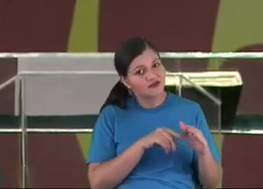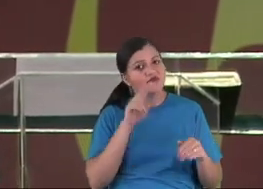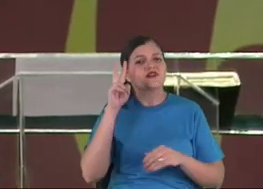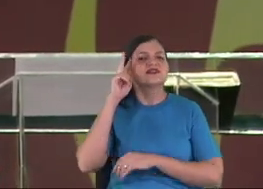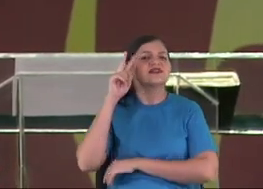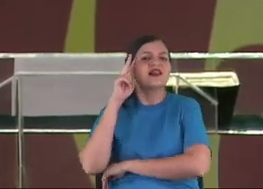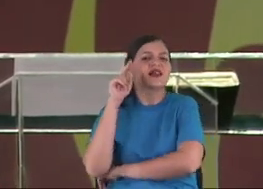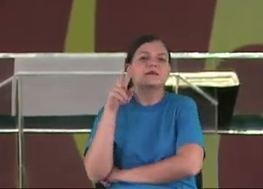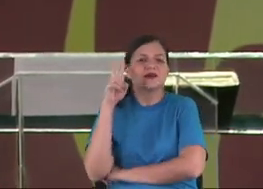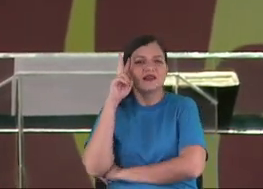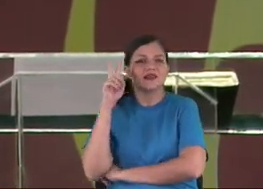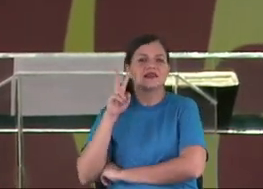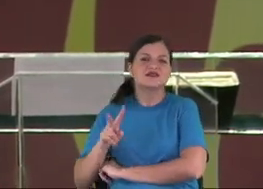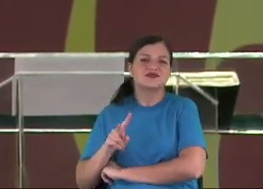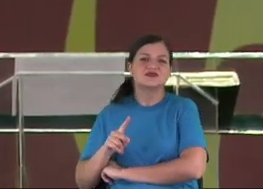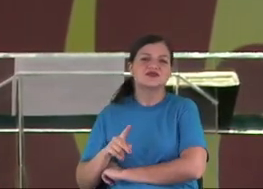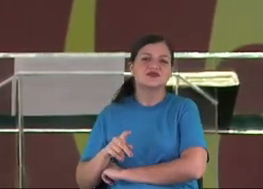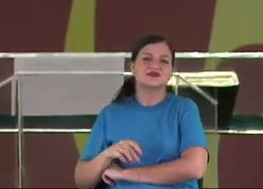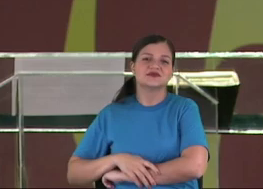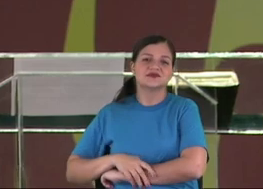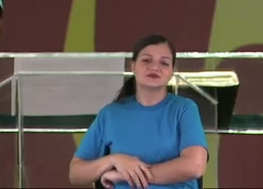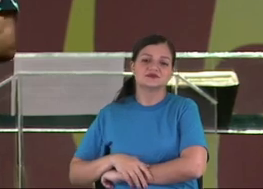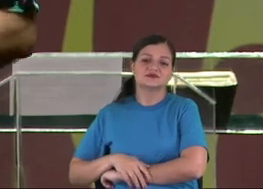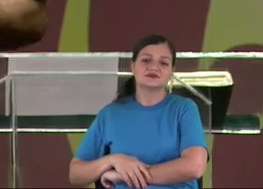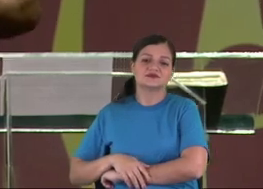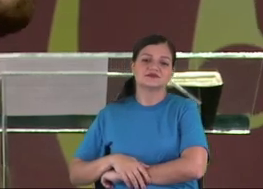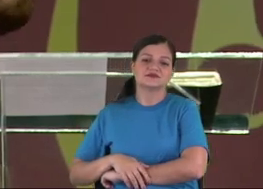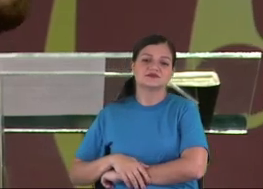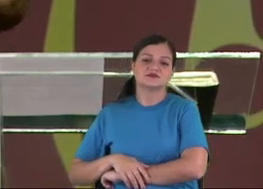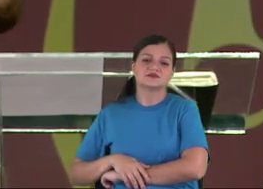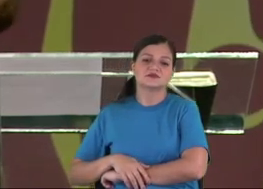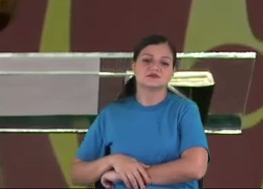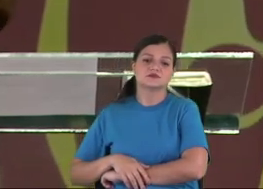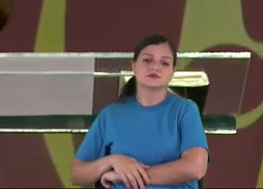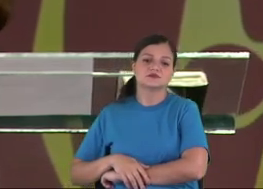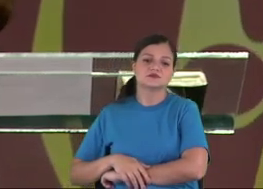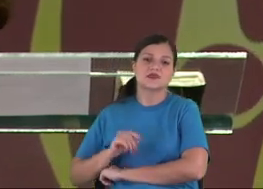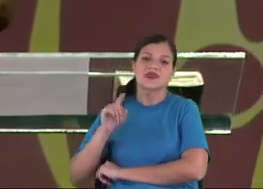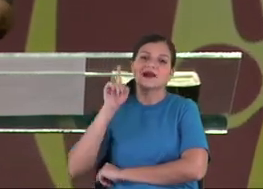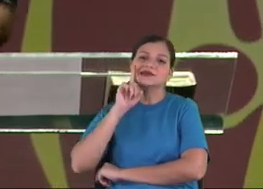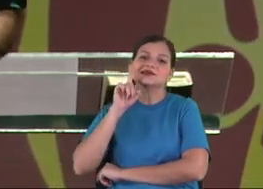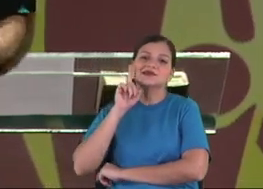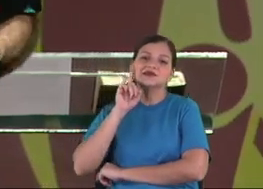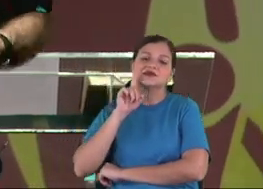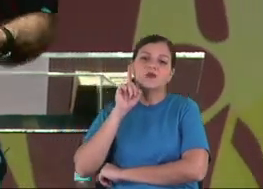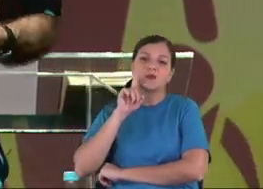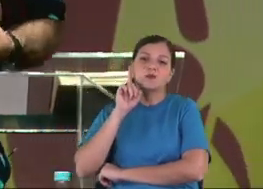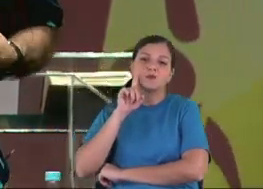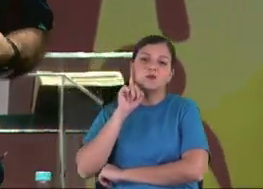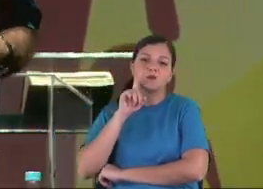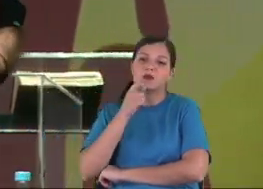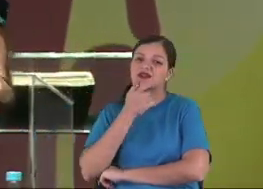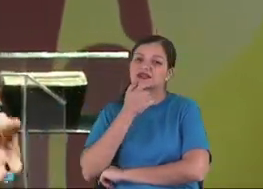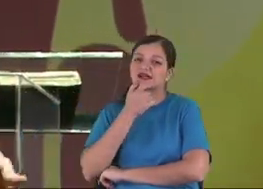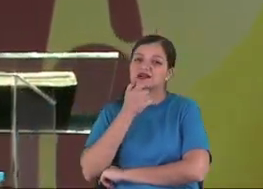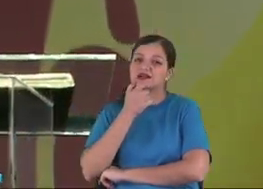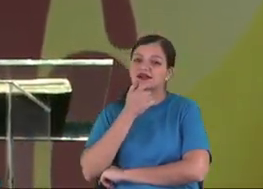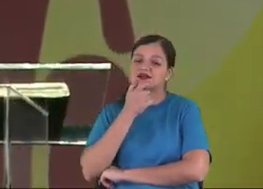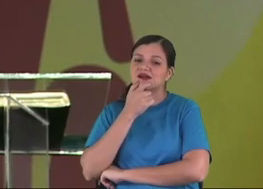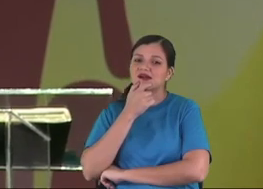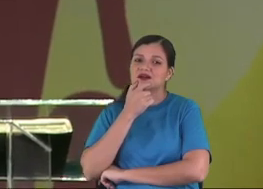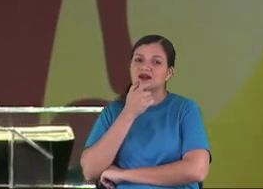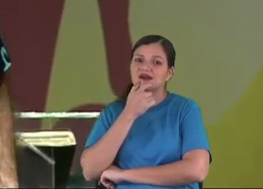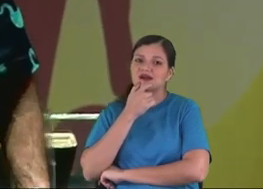da história do como é o nome do afro-americano que concorreu à presidência contra o Trump, e agora ele é um